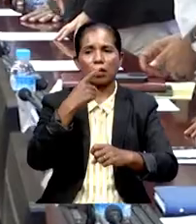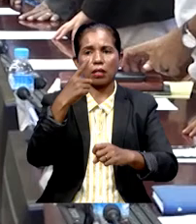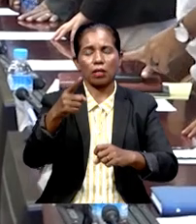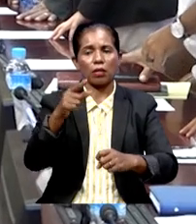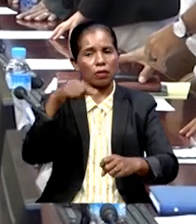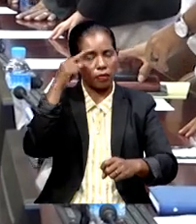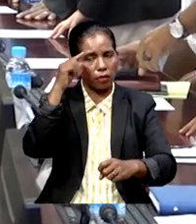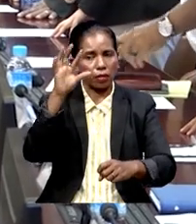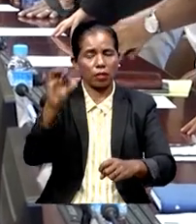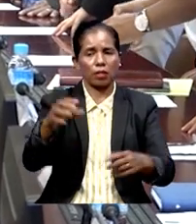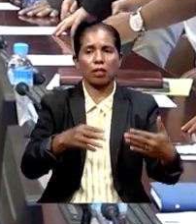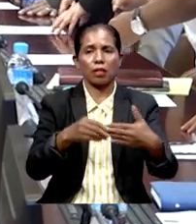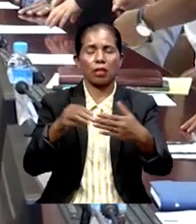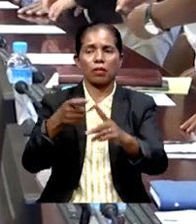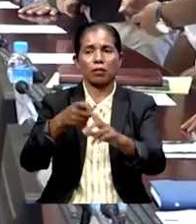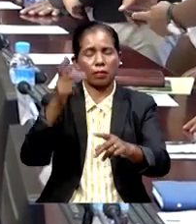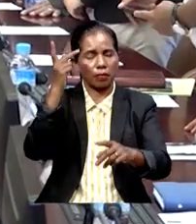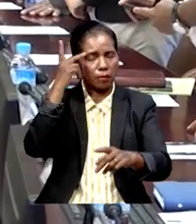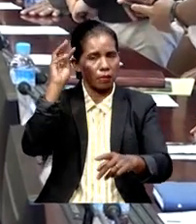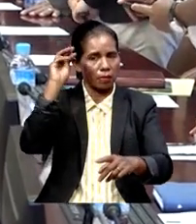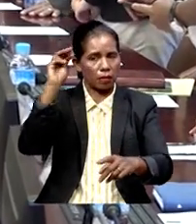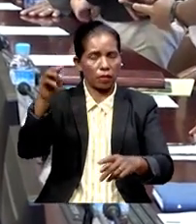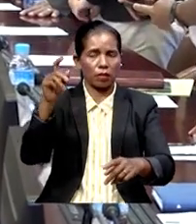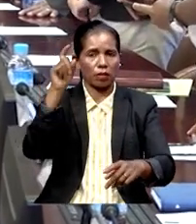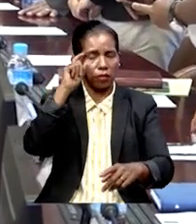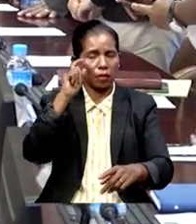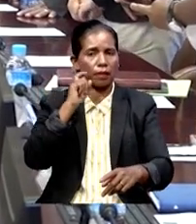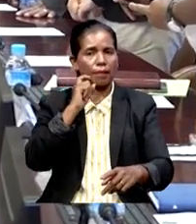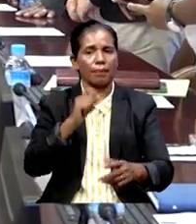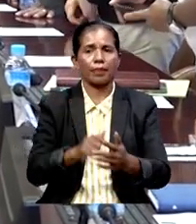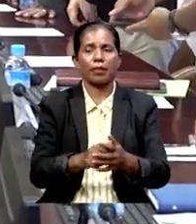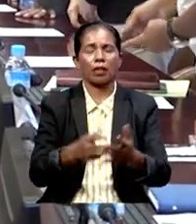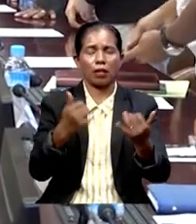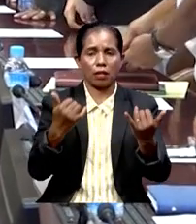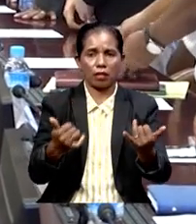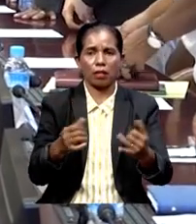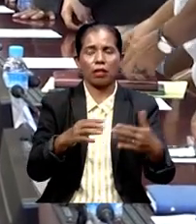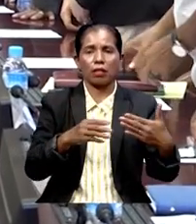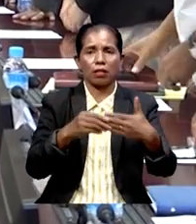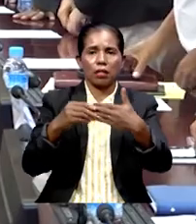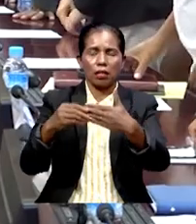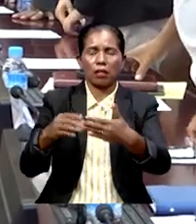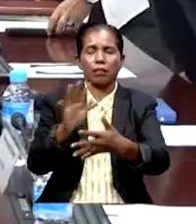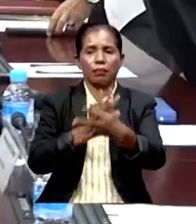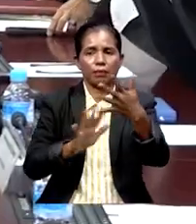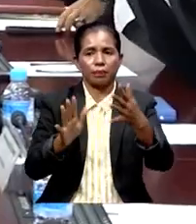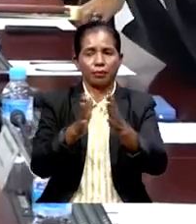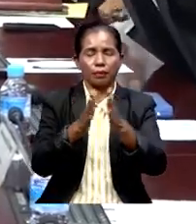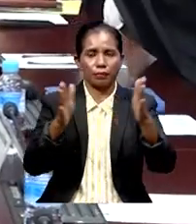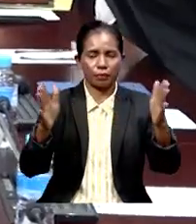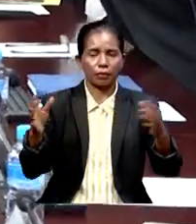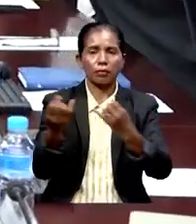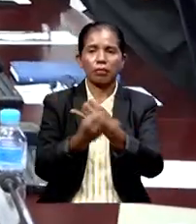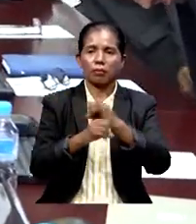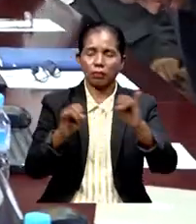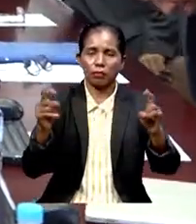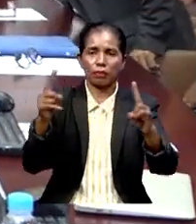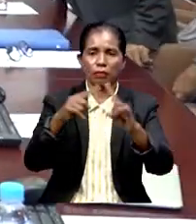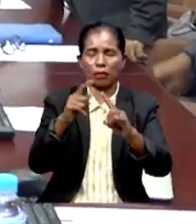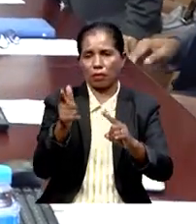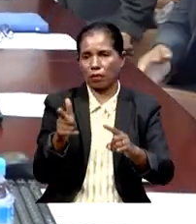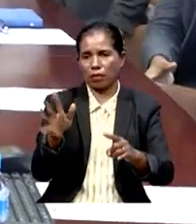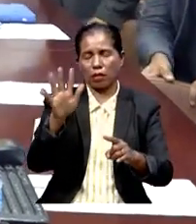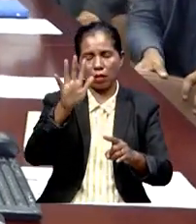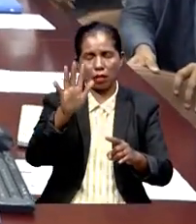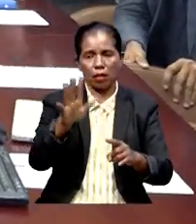CNIA, neve liderado o primeiro-ministro Karela Sanana Guzmão, neve consegue organizar evento de celebração loron referendo Badala Ronulo Recen Lima,